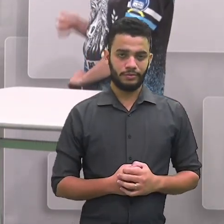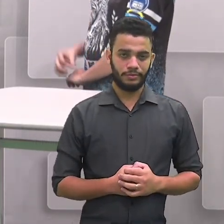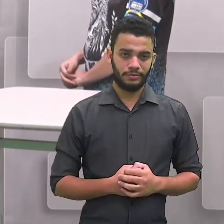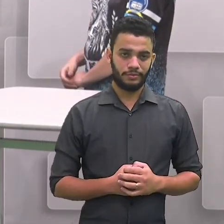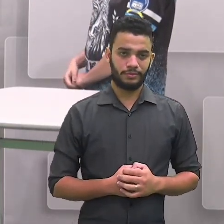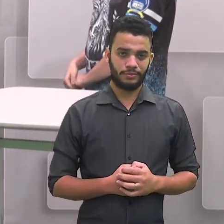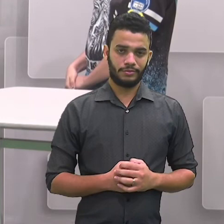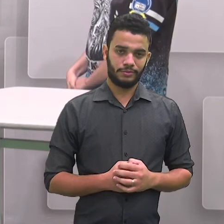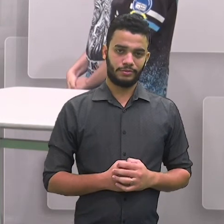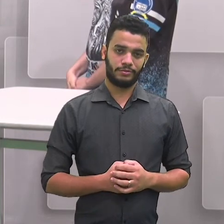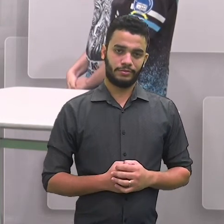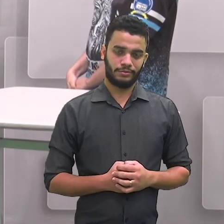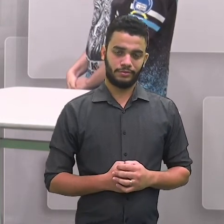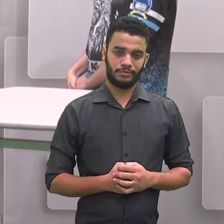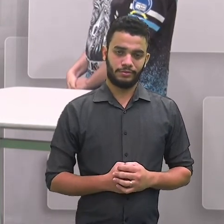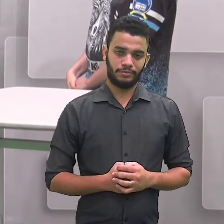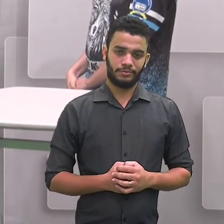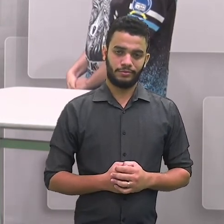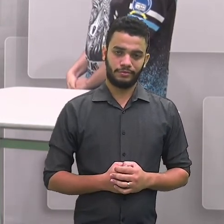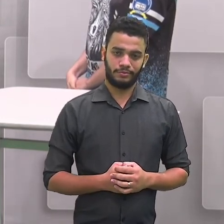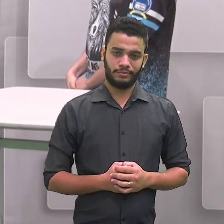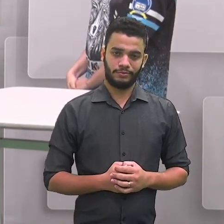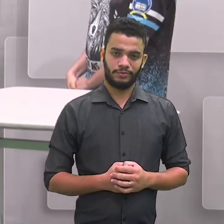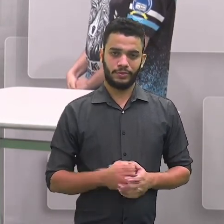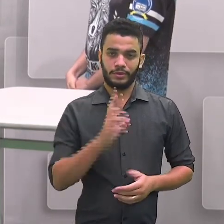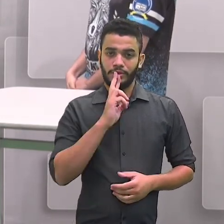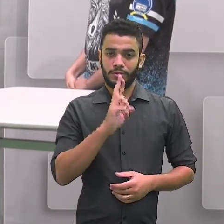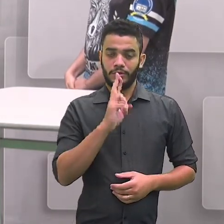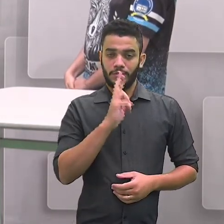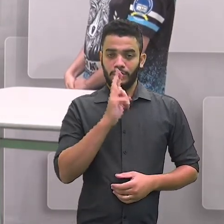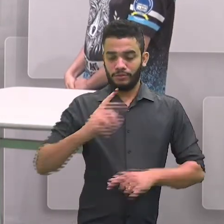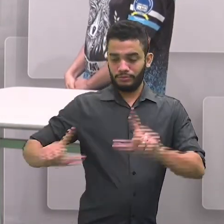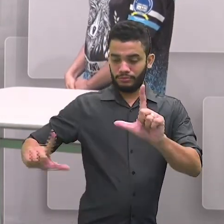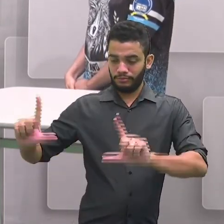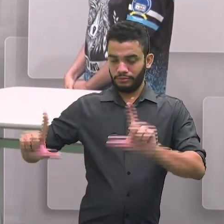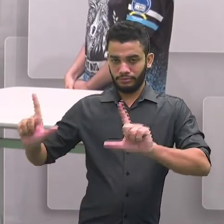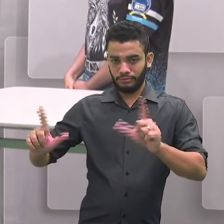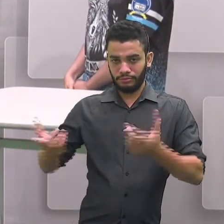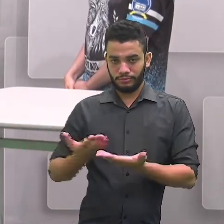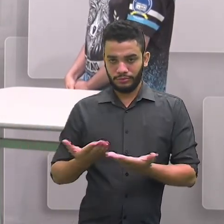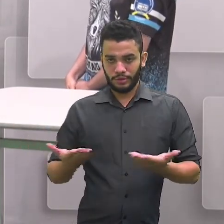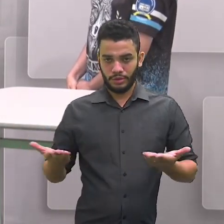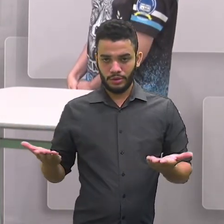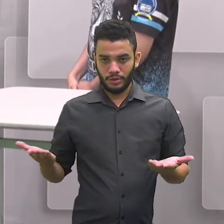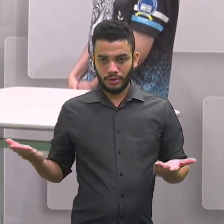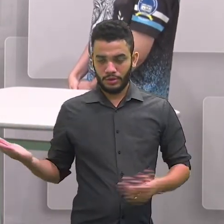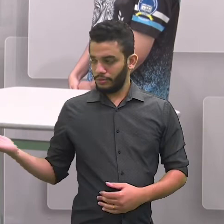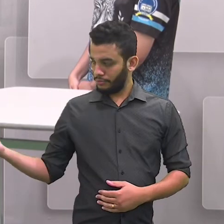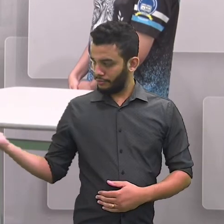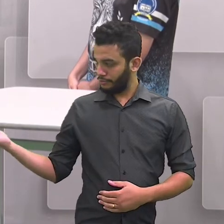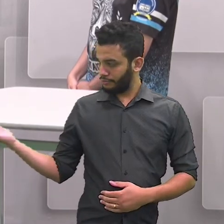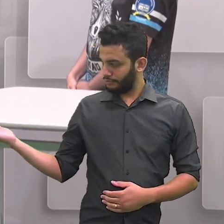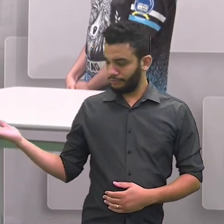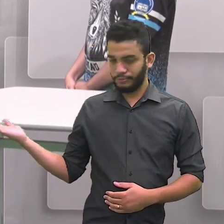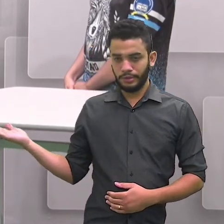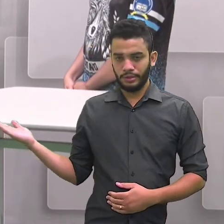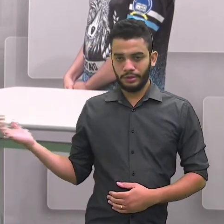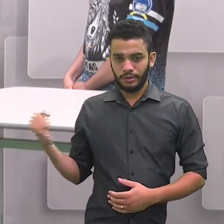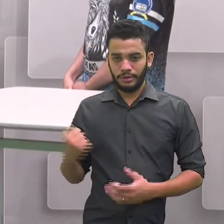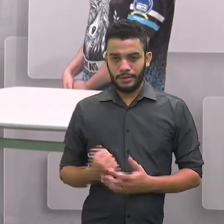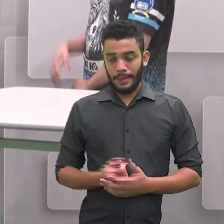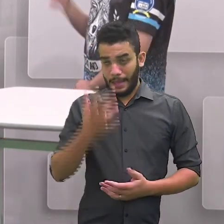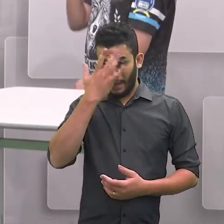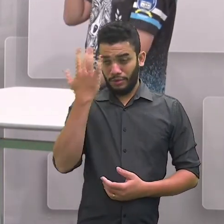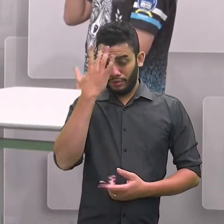Vamos lá. O resultado vai aparecer aí na tela de vocês. E o vencedor vai estar aparecendo de